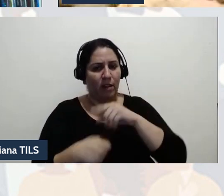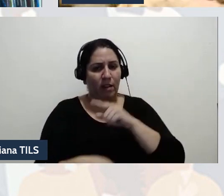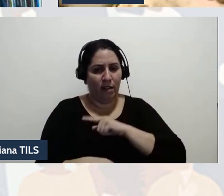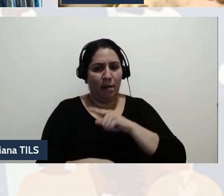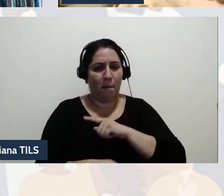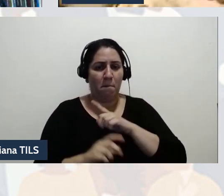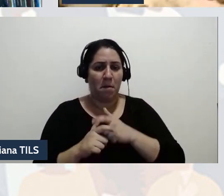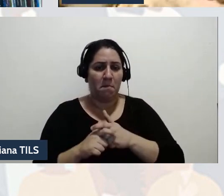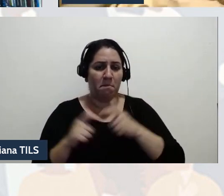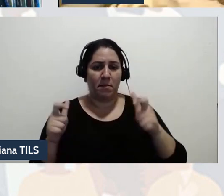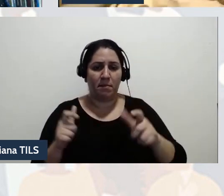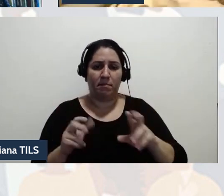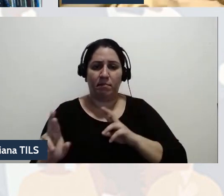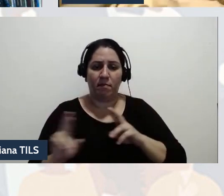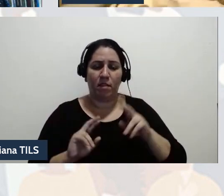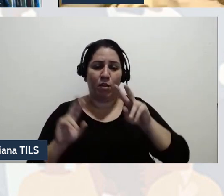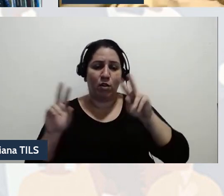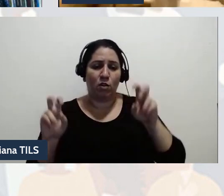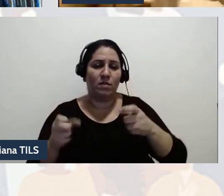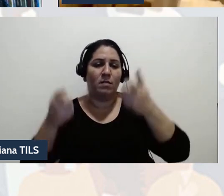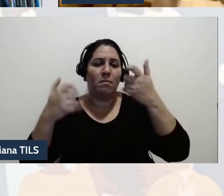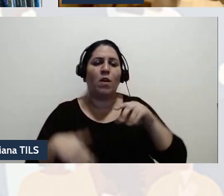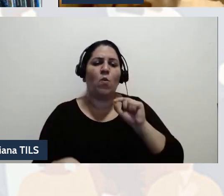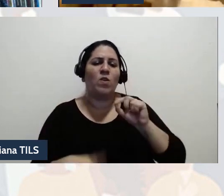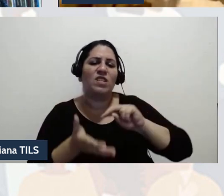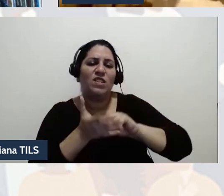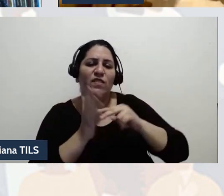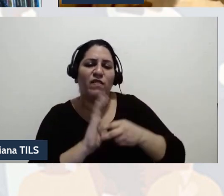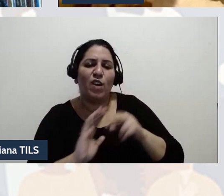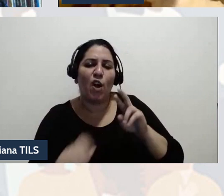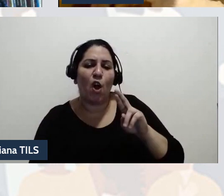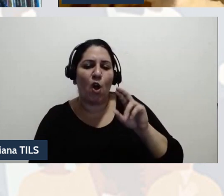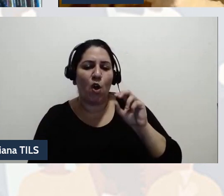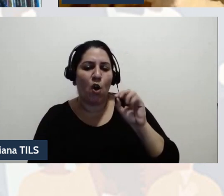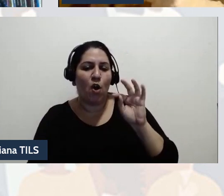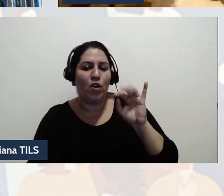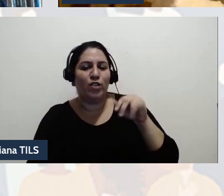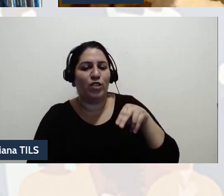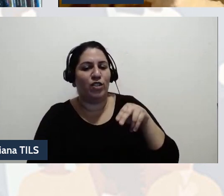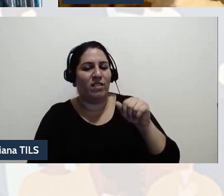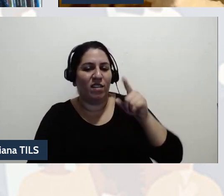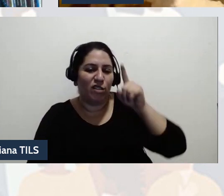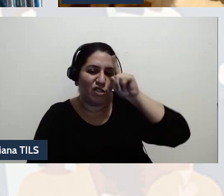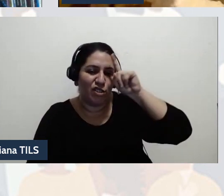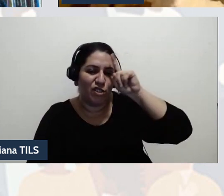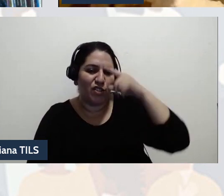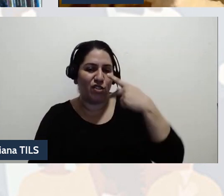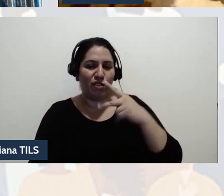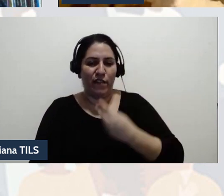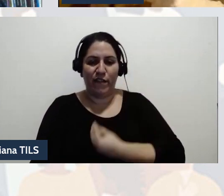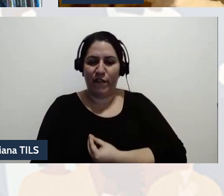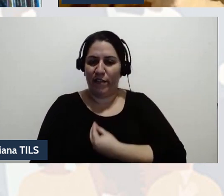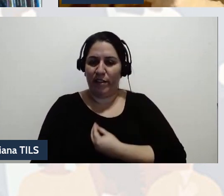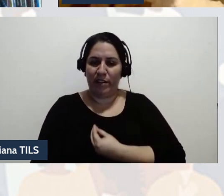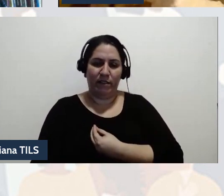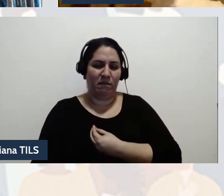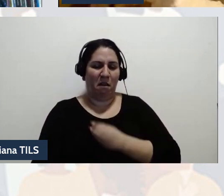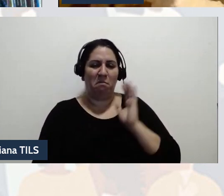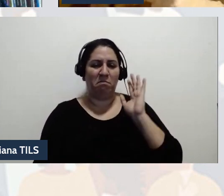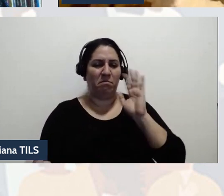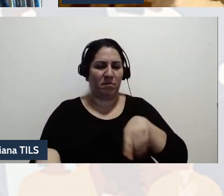Mas quando a rotina era descrita, isso era muito